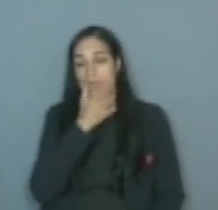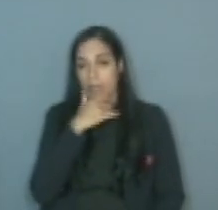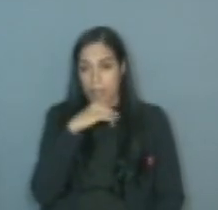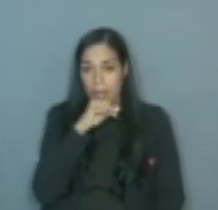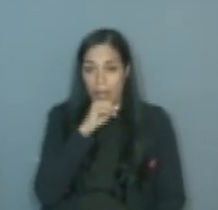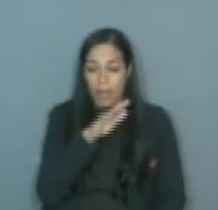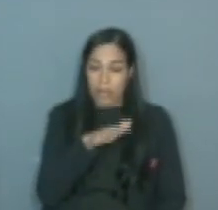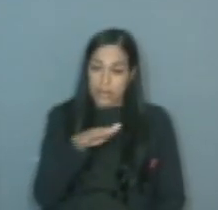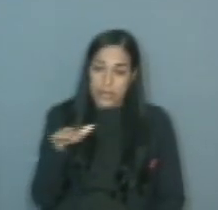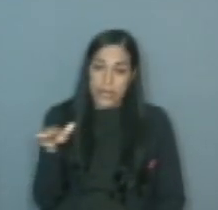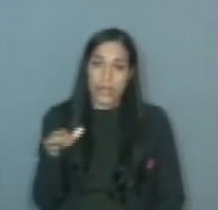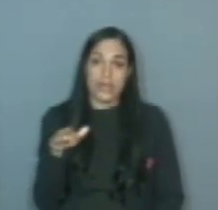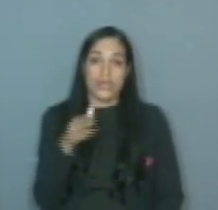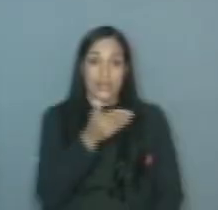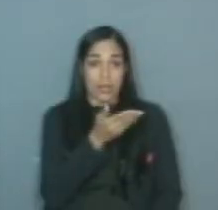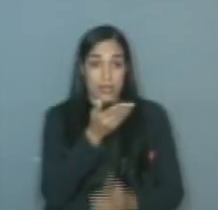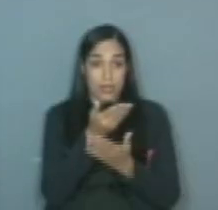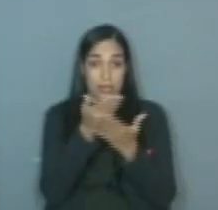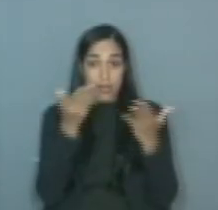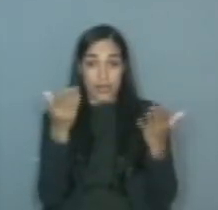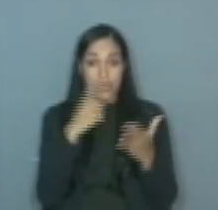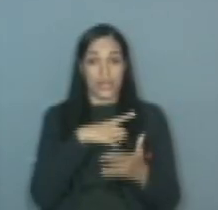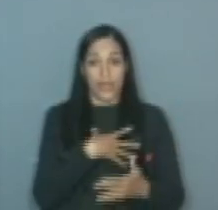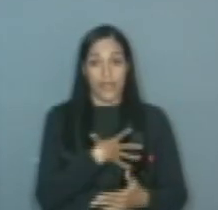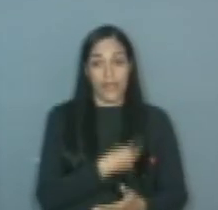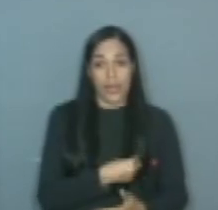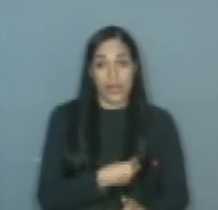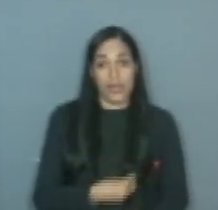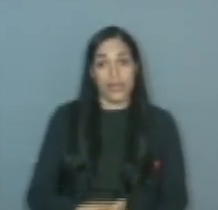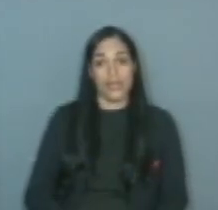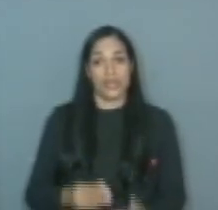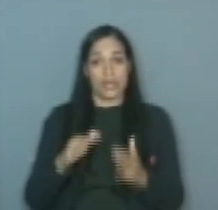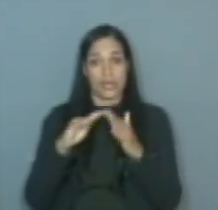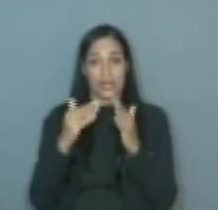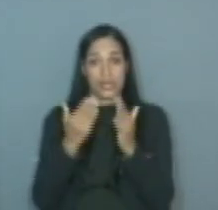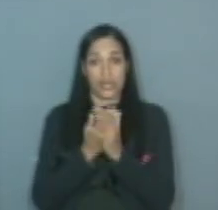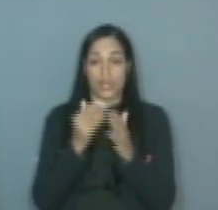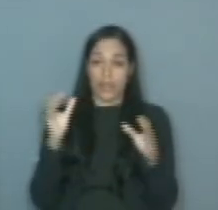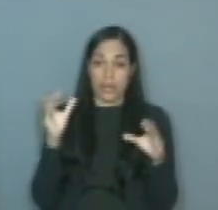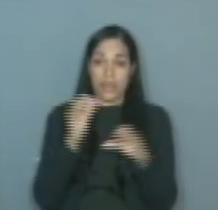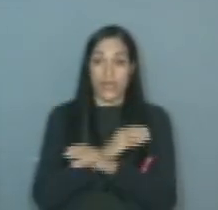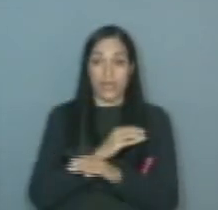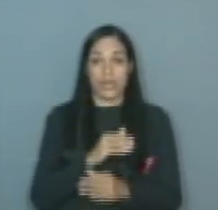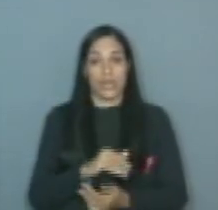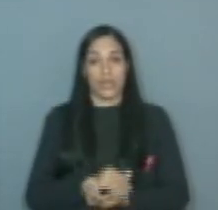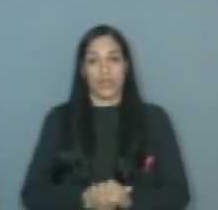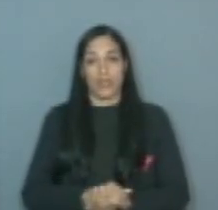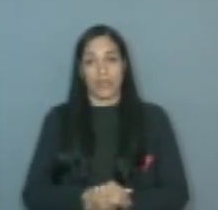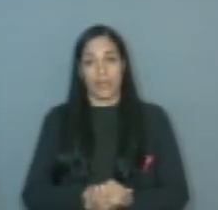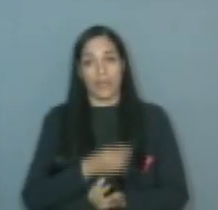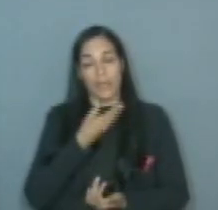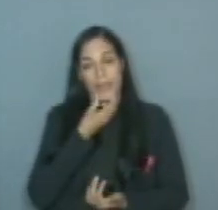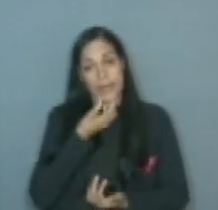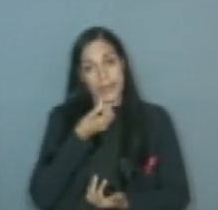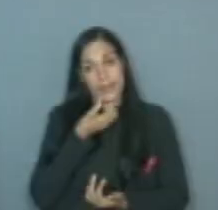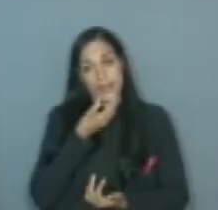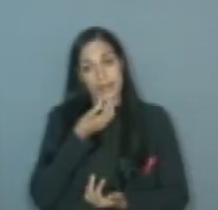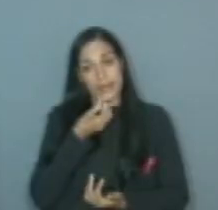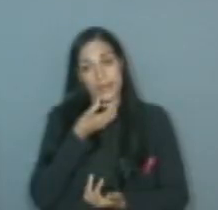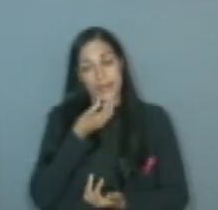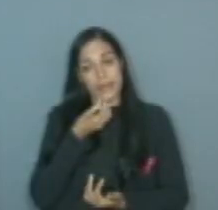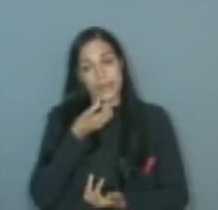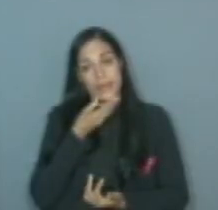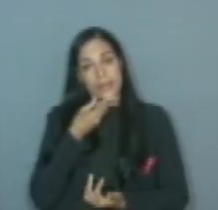crianças, para os senhores e senhoras que têm filhos, que a escola fique pronta. É a mesma